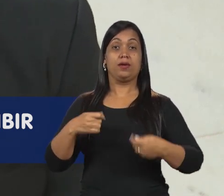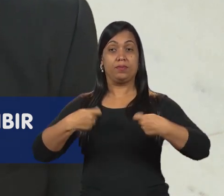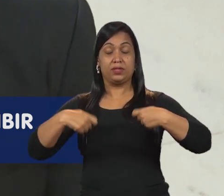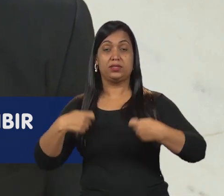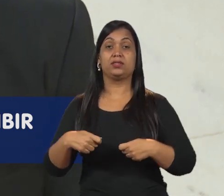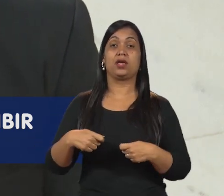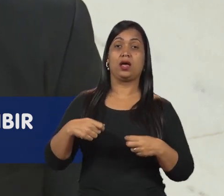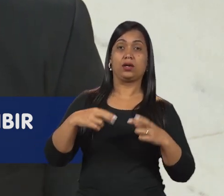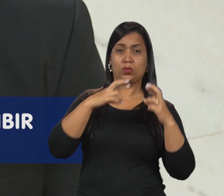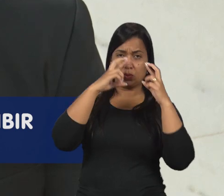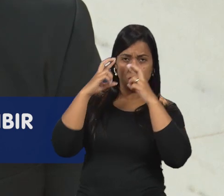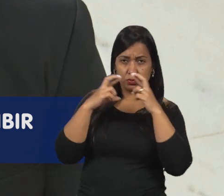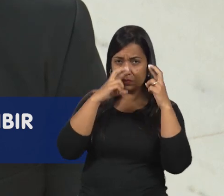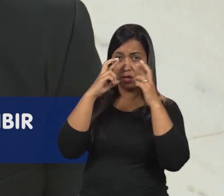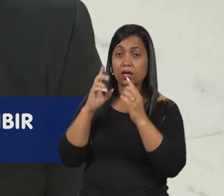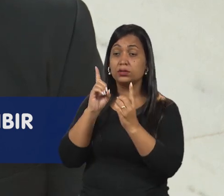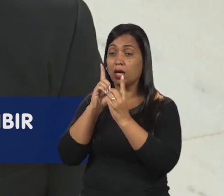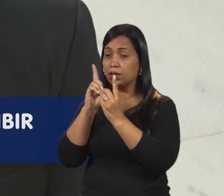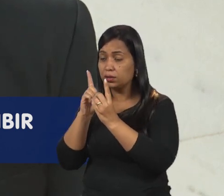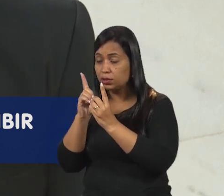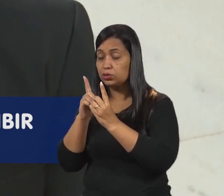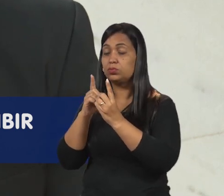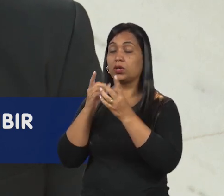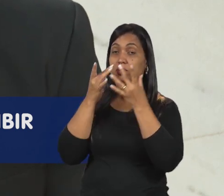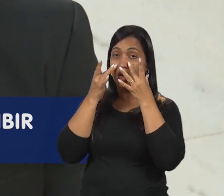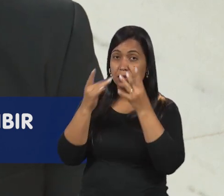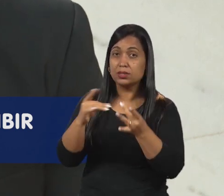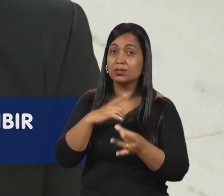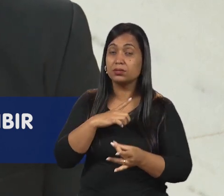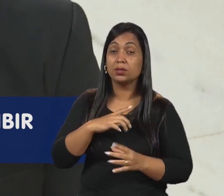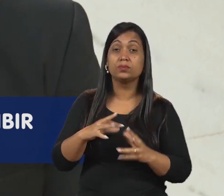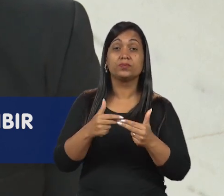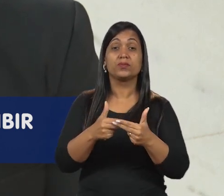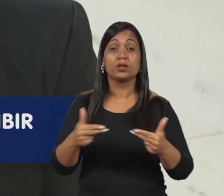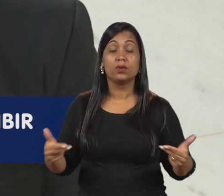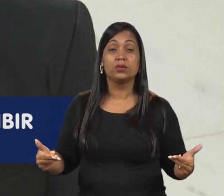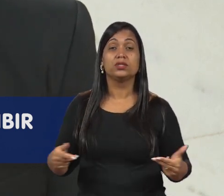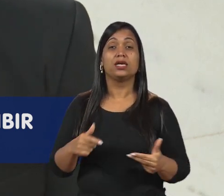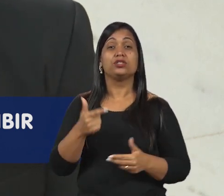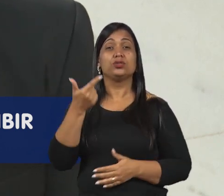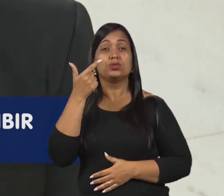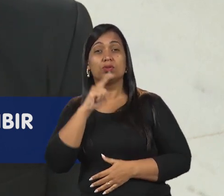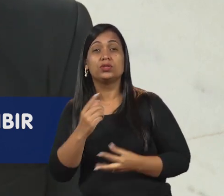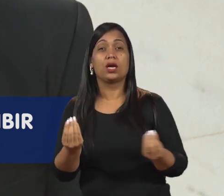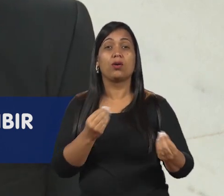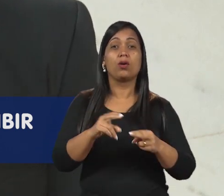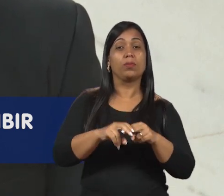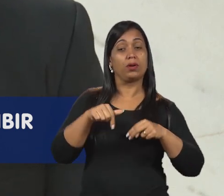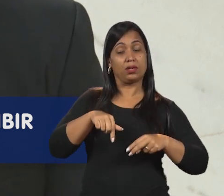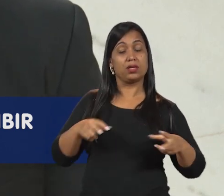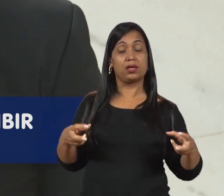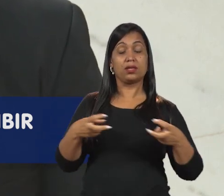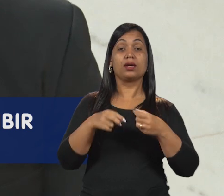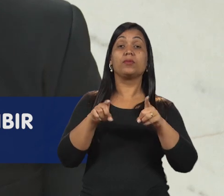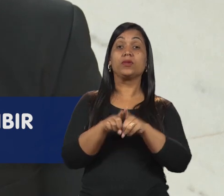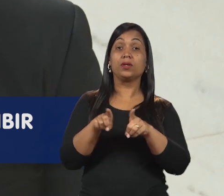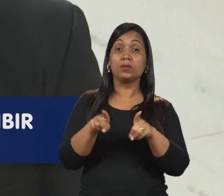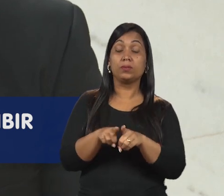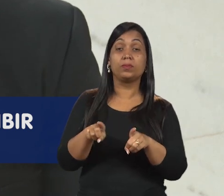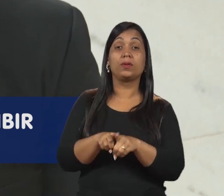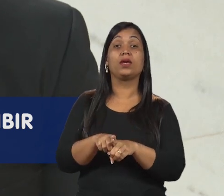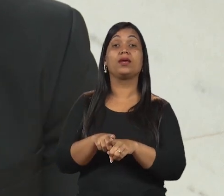fiscais deem a prioridade nesse atendimento. E isso tudo a gente consegue através da Câmara e também